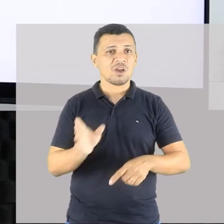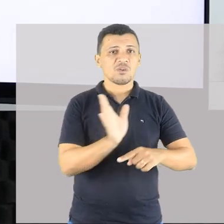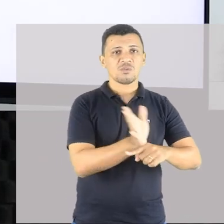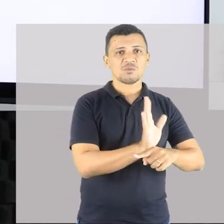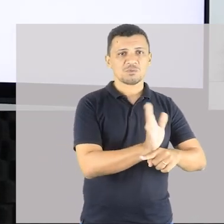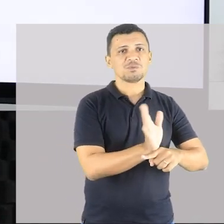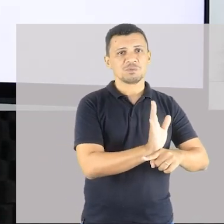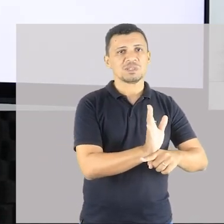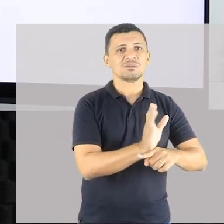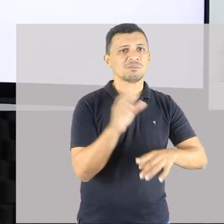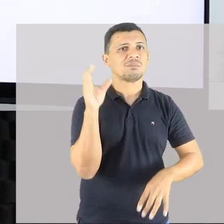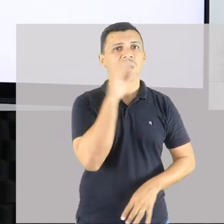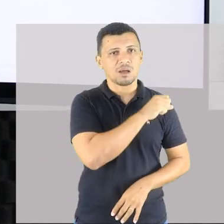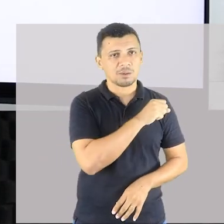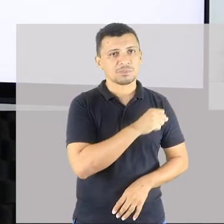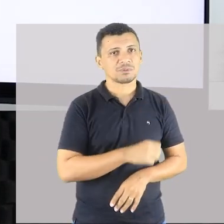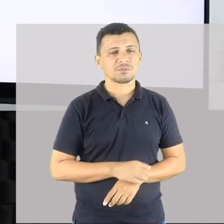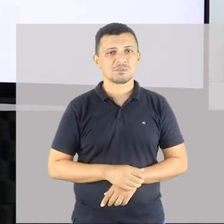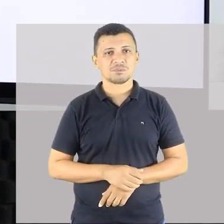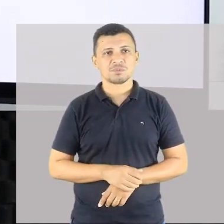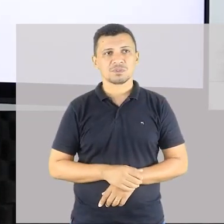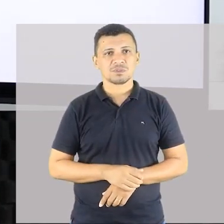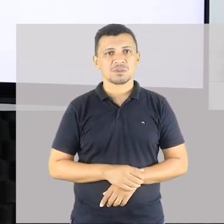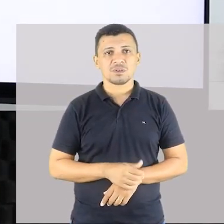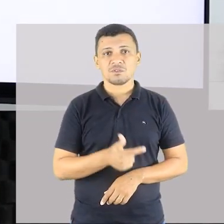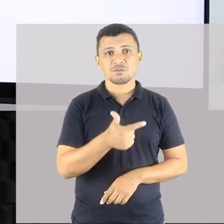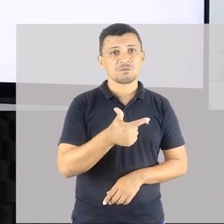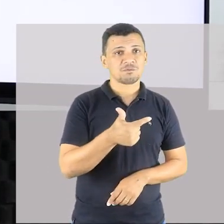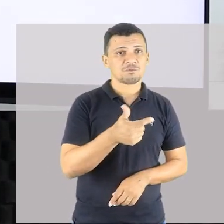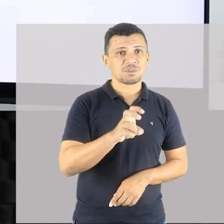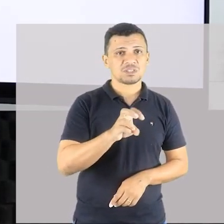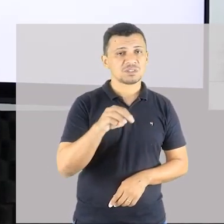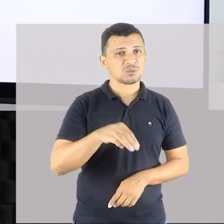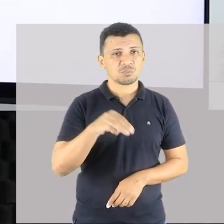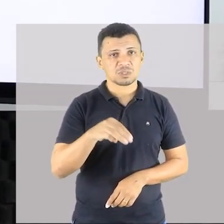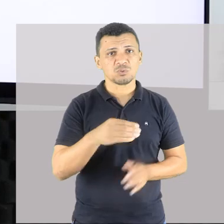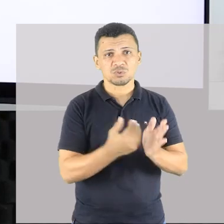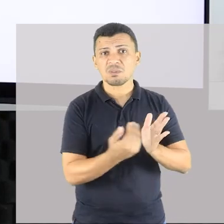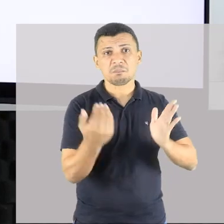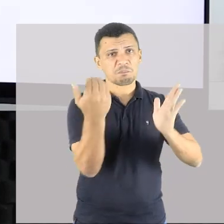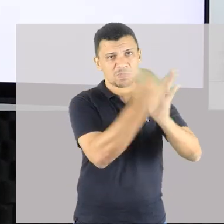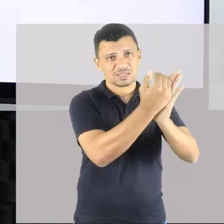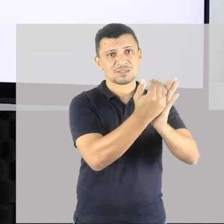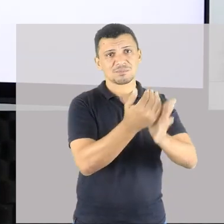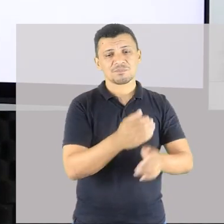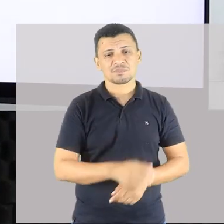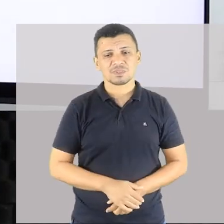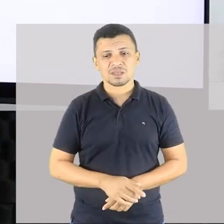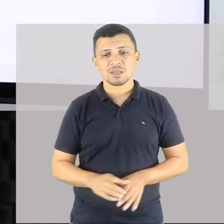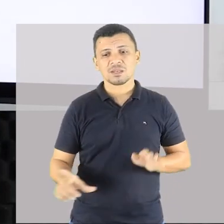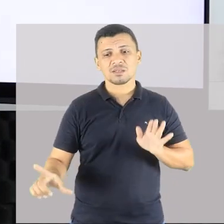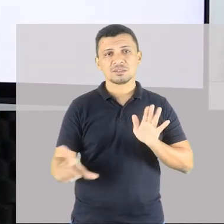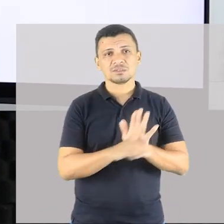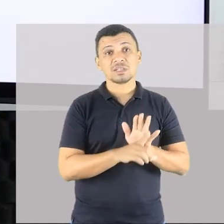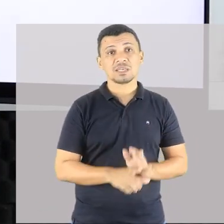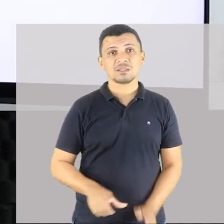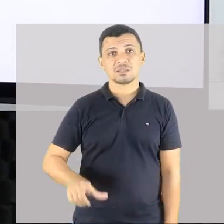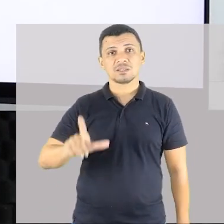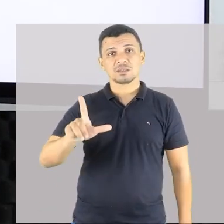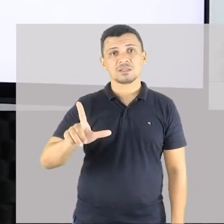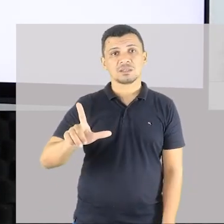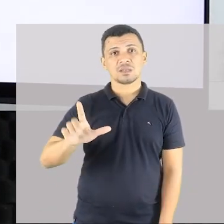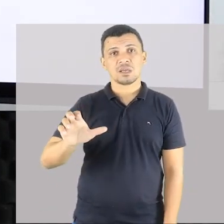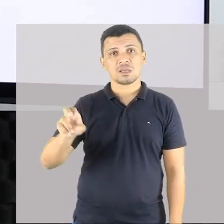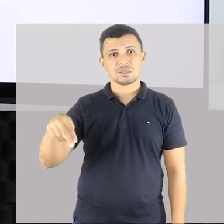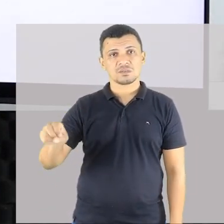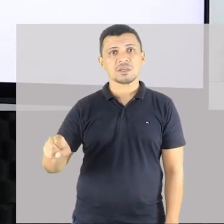eles são curtos. São vídeos de, no máximo, 25 minutos. Mas é da lei de Lenz, tá? O professor